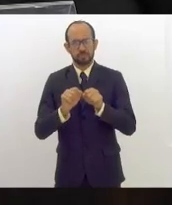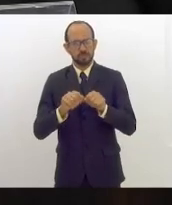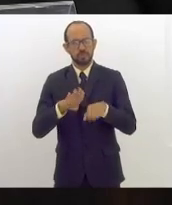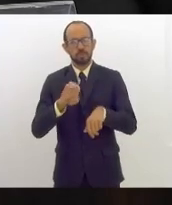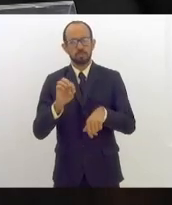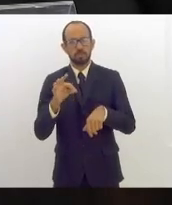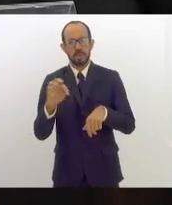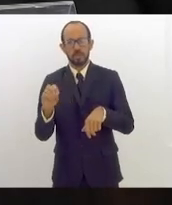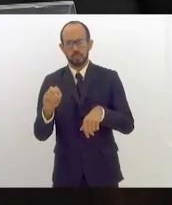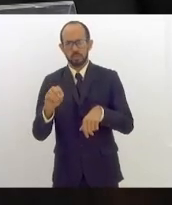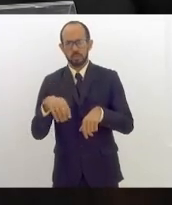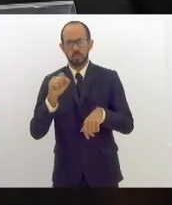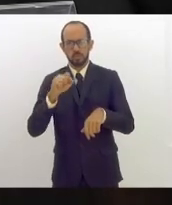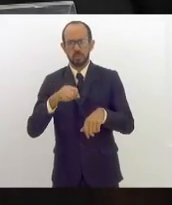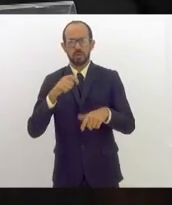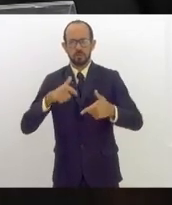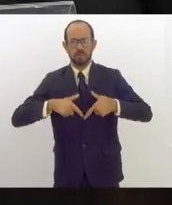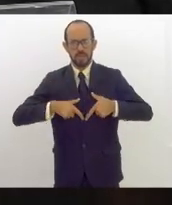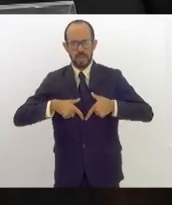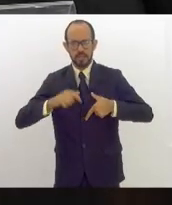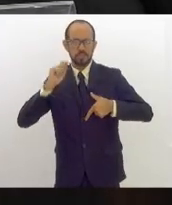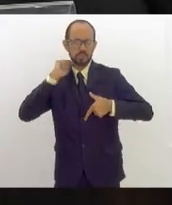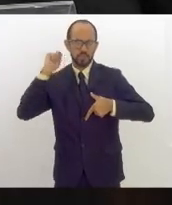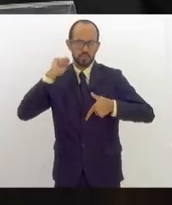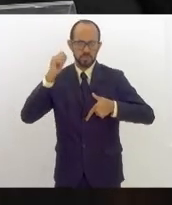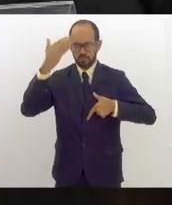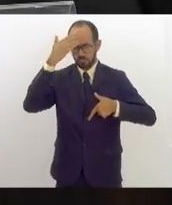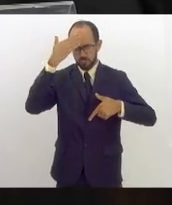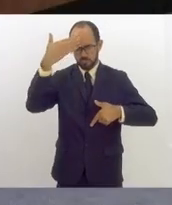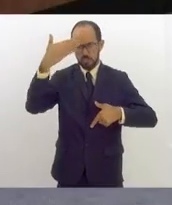Simonetti em medalha Tiradentes Muito obrigado